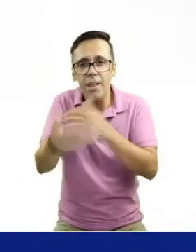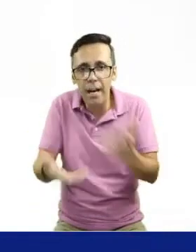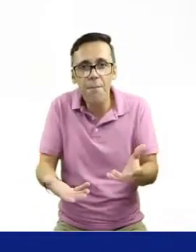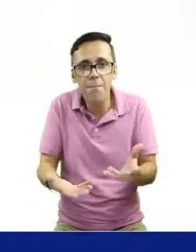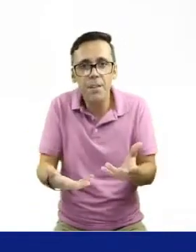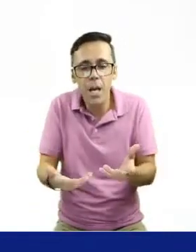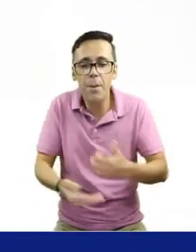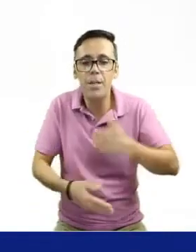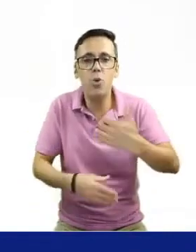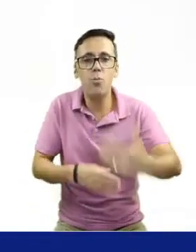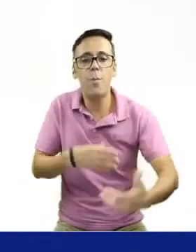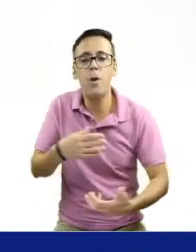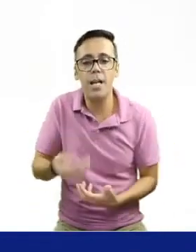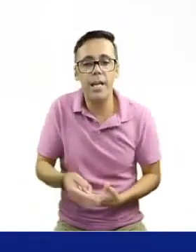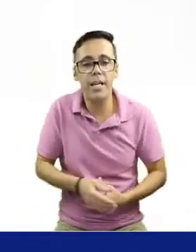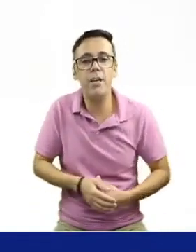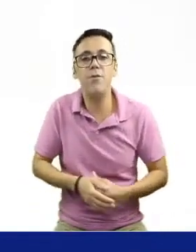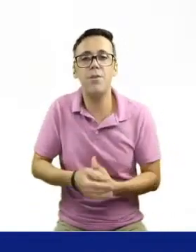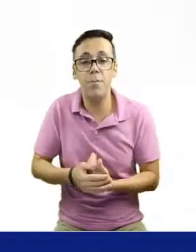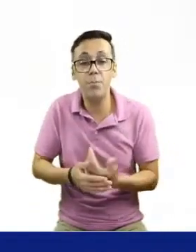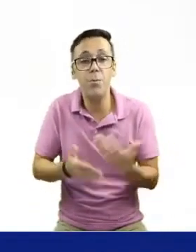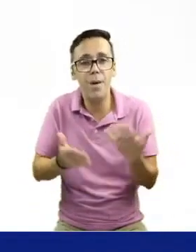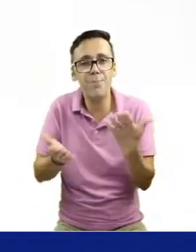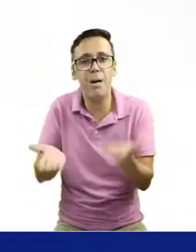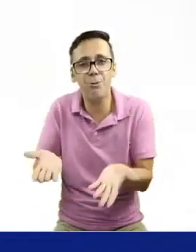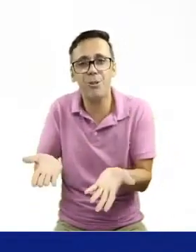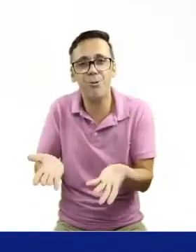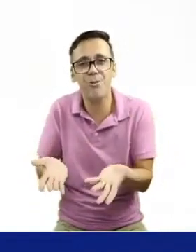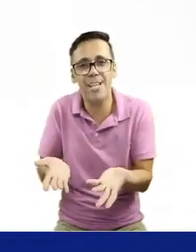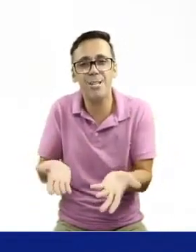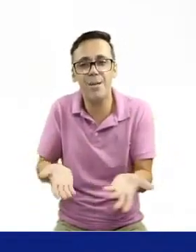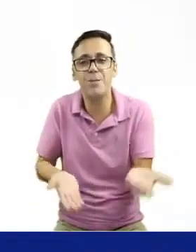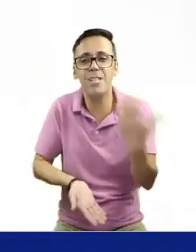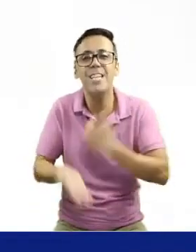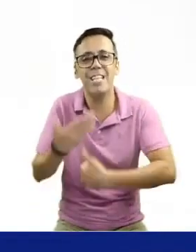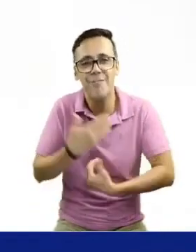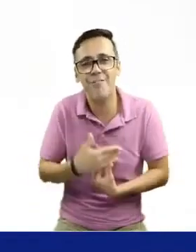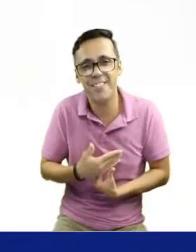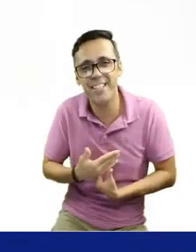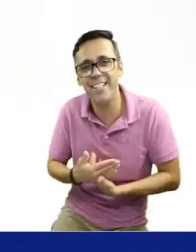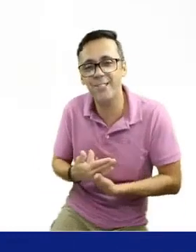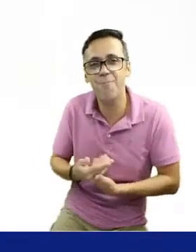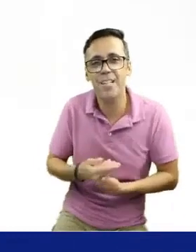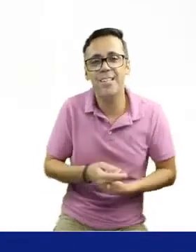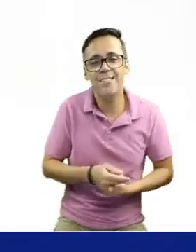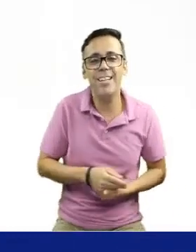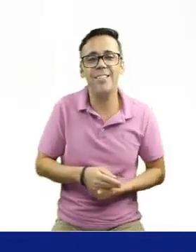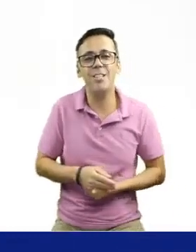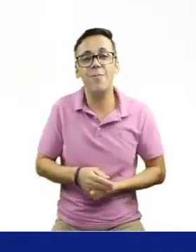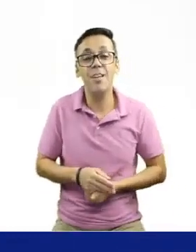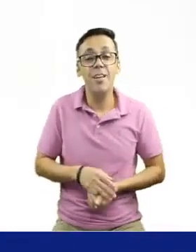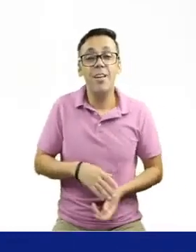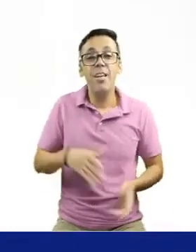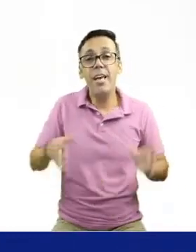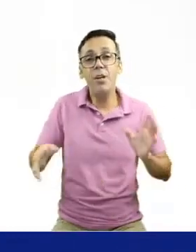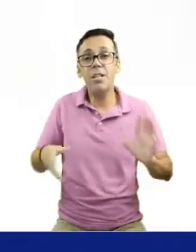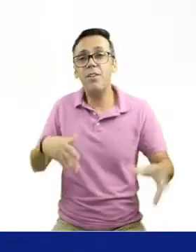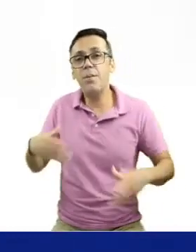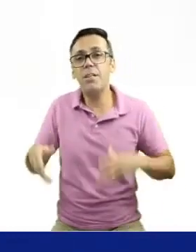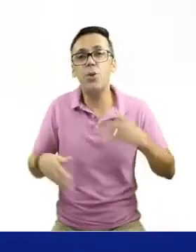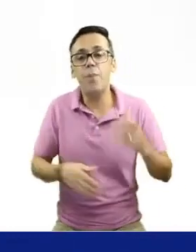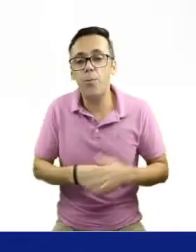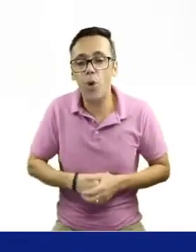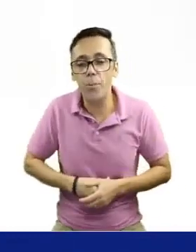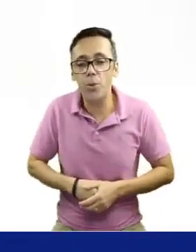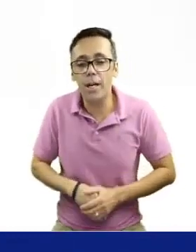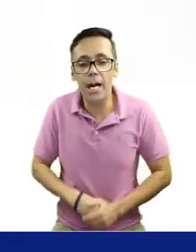mas eu fiz o lado não é para bater um papo com a galera rever os amigos por mais maluco que isso seja mas muita gente vai fazer isso tá gente e